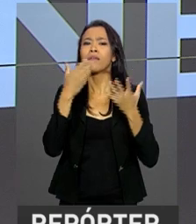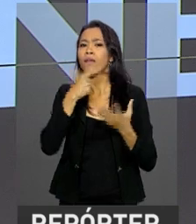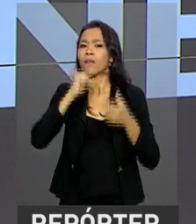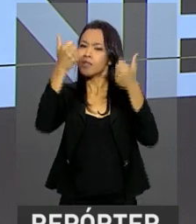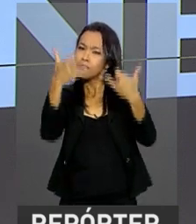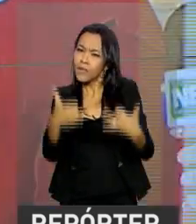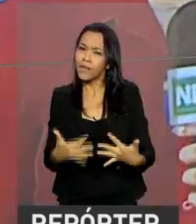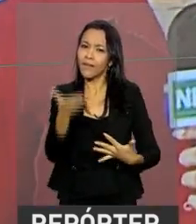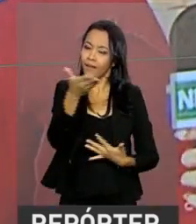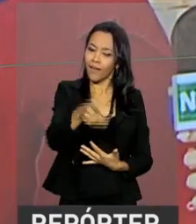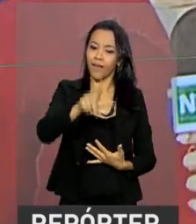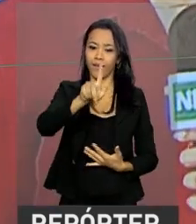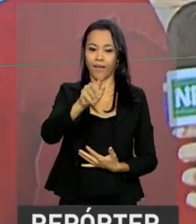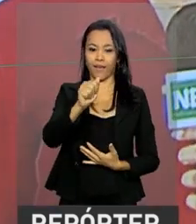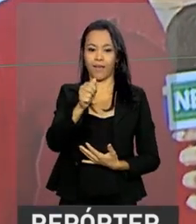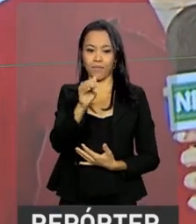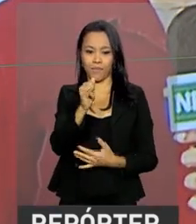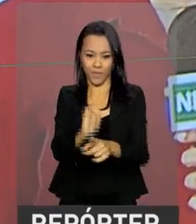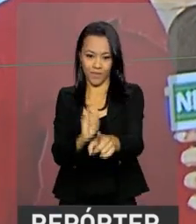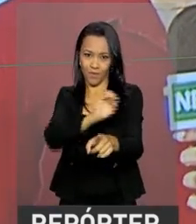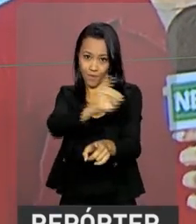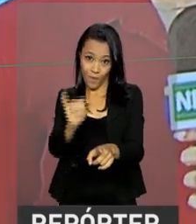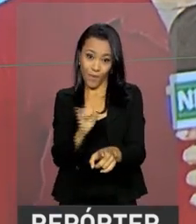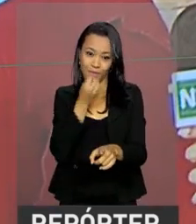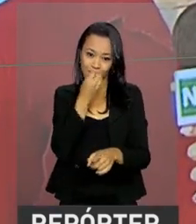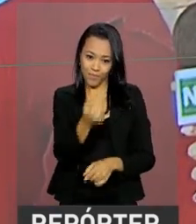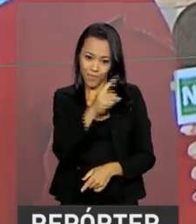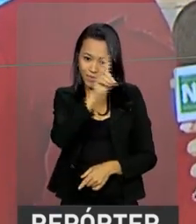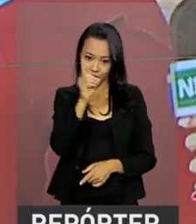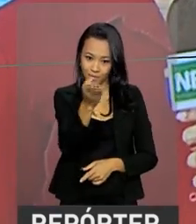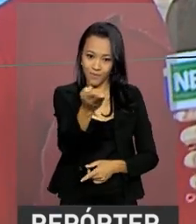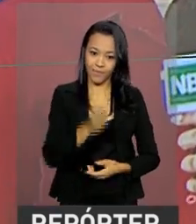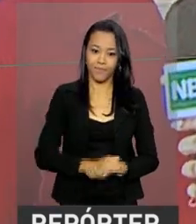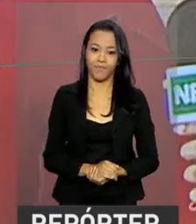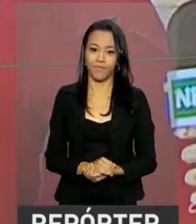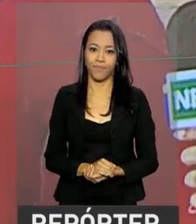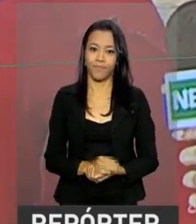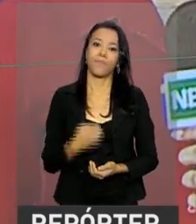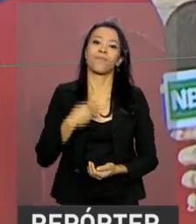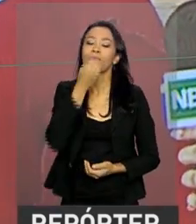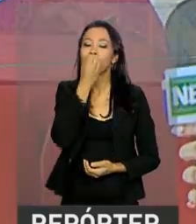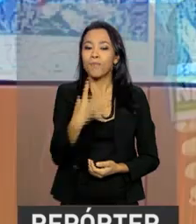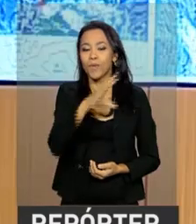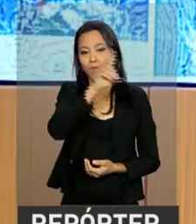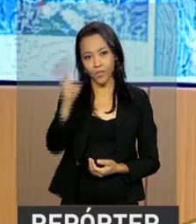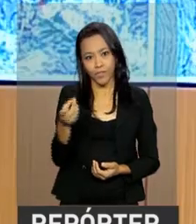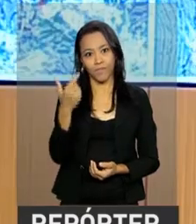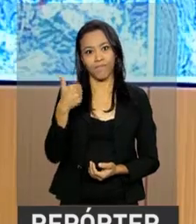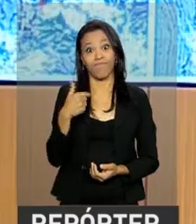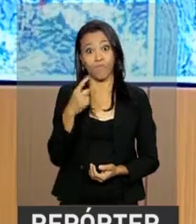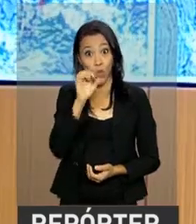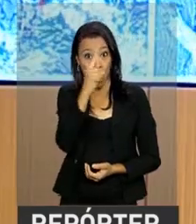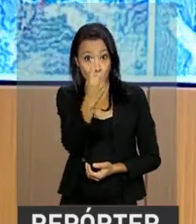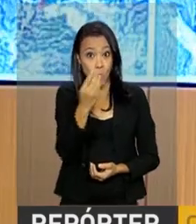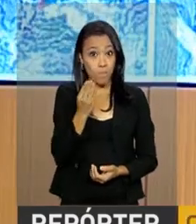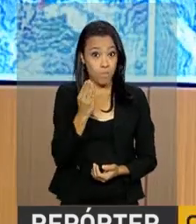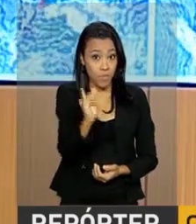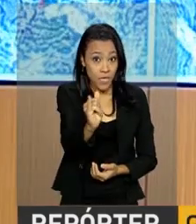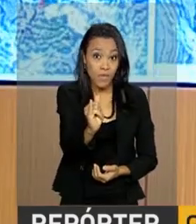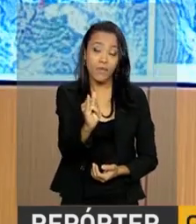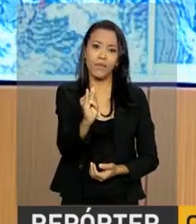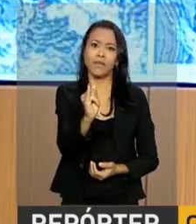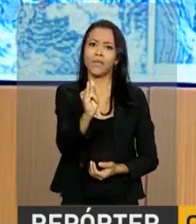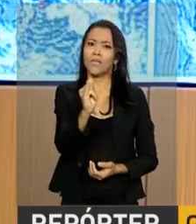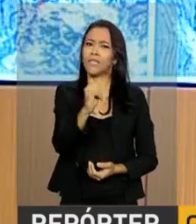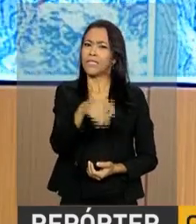é a repórter Gabriela Noronha Oi Gabi bom dia bom dia Leandro olha mais de 1 bilhão de